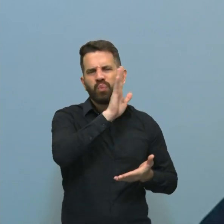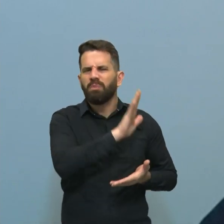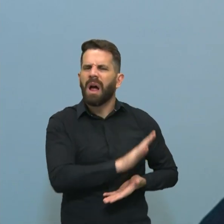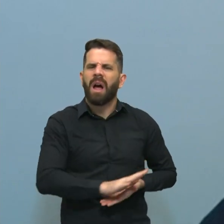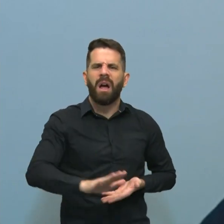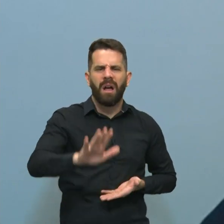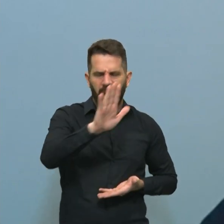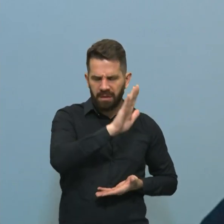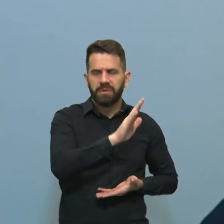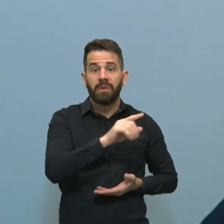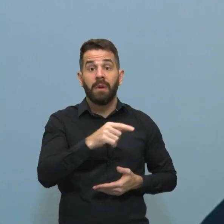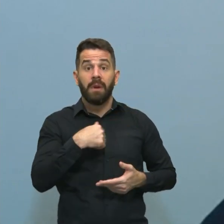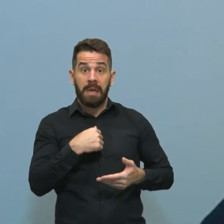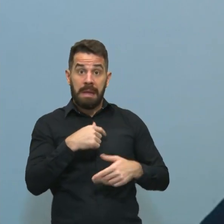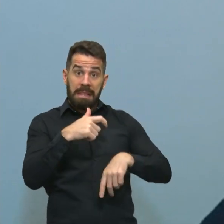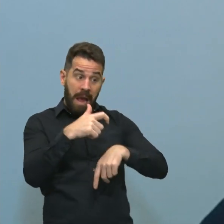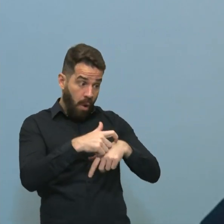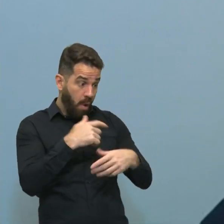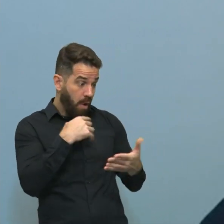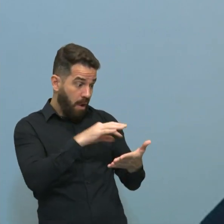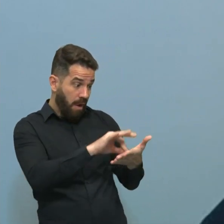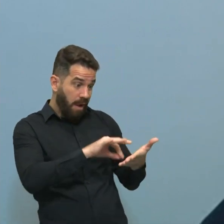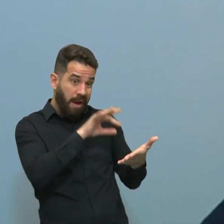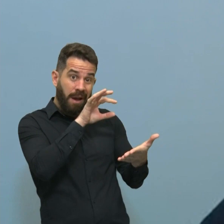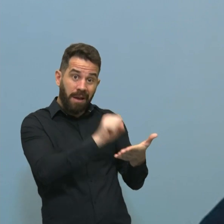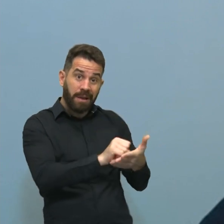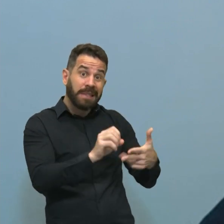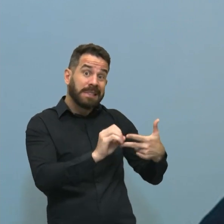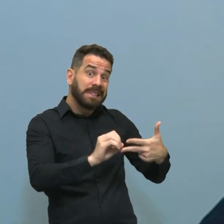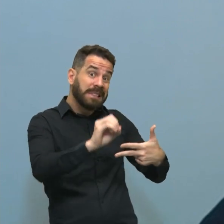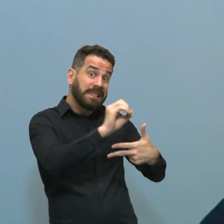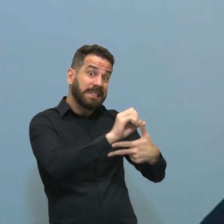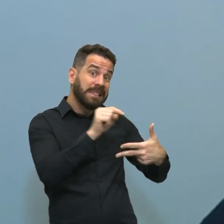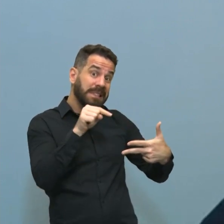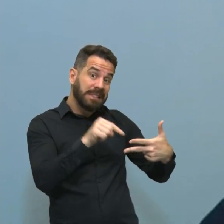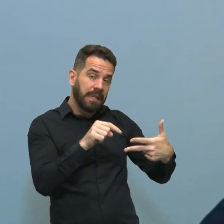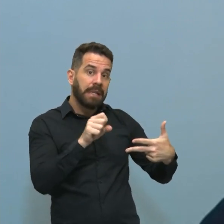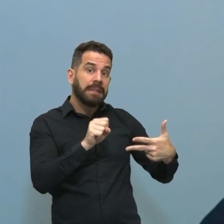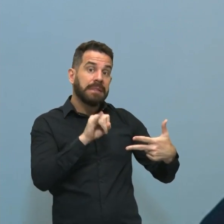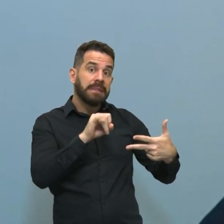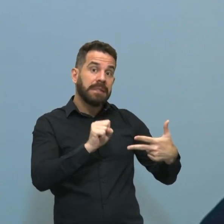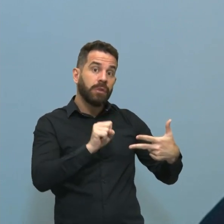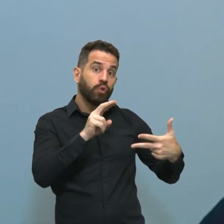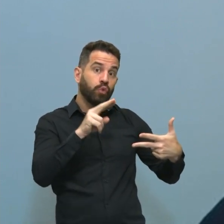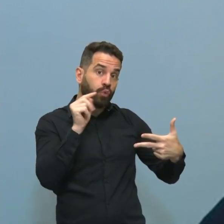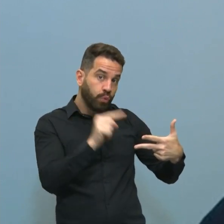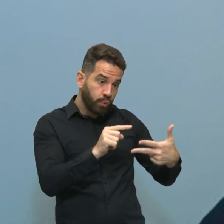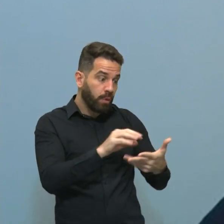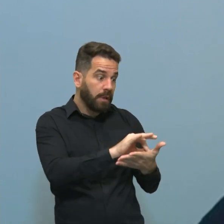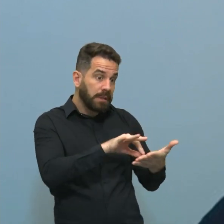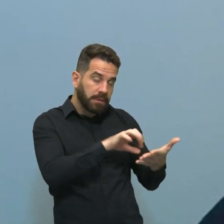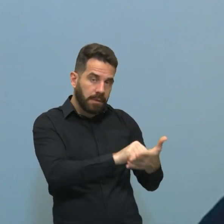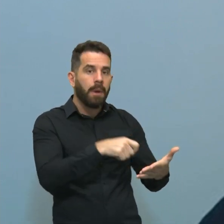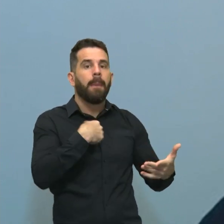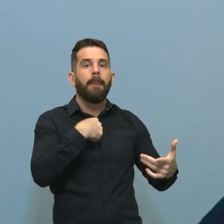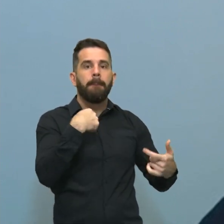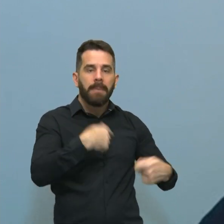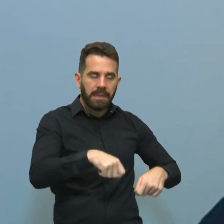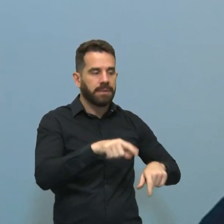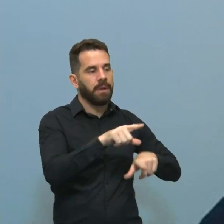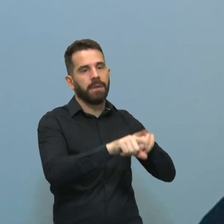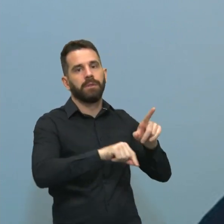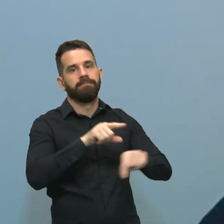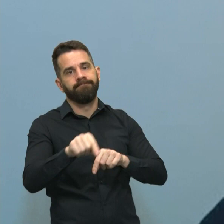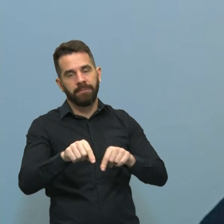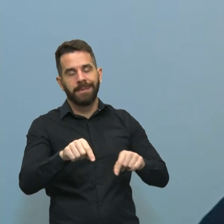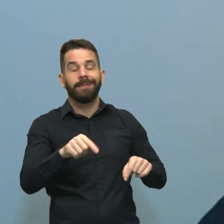SISU, ele vai ter que fazer a opção. Então, é muito importante que o estudante, no momento de fazer a sua inscrição, ele esteja atento